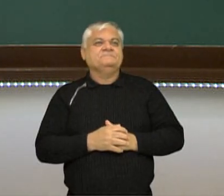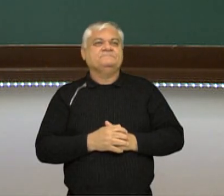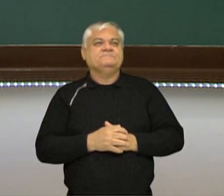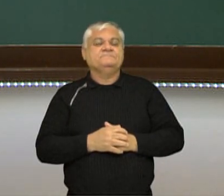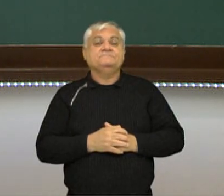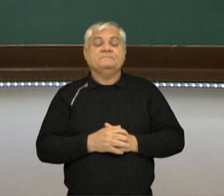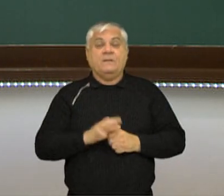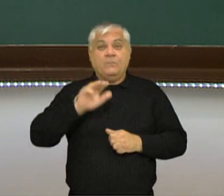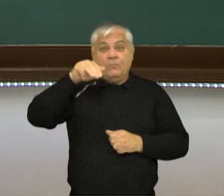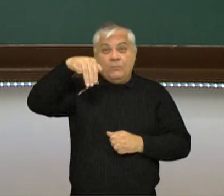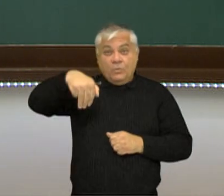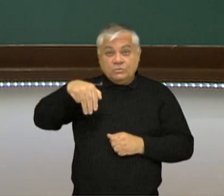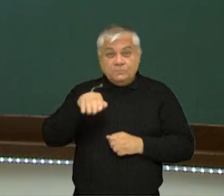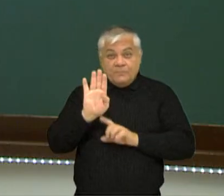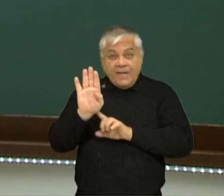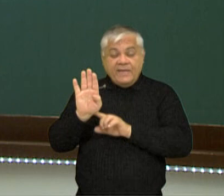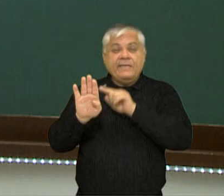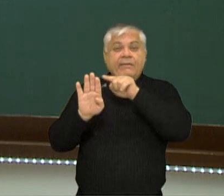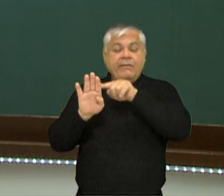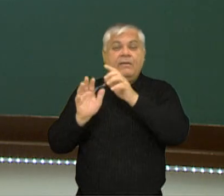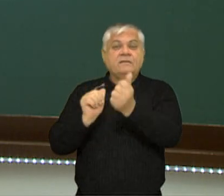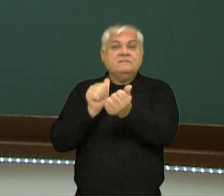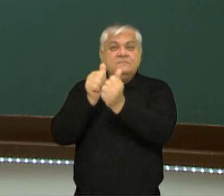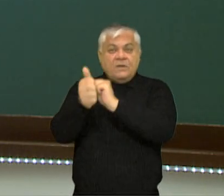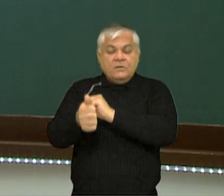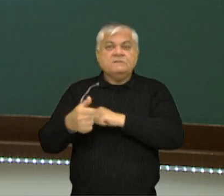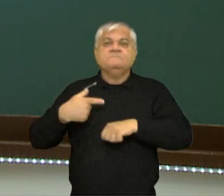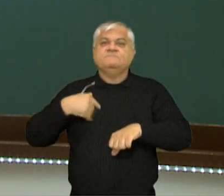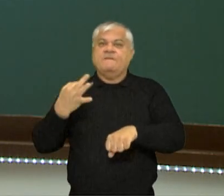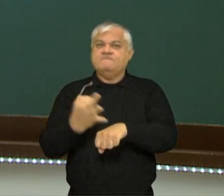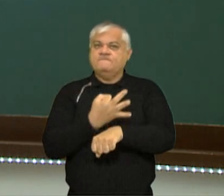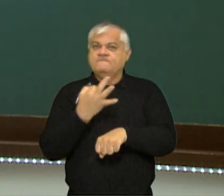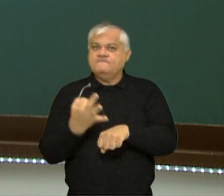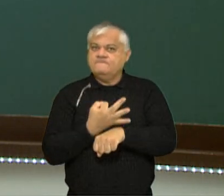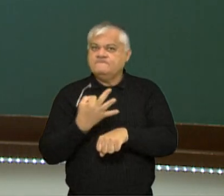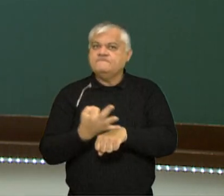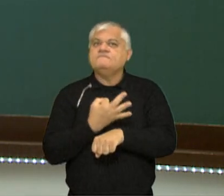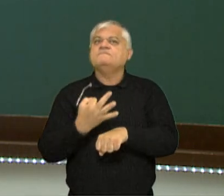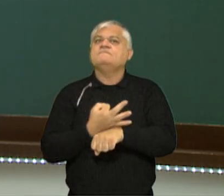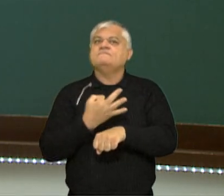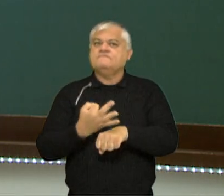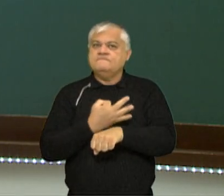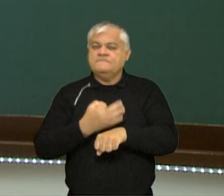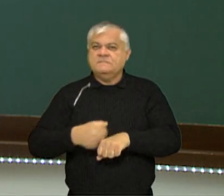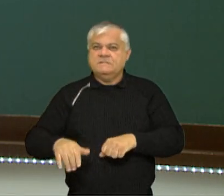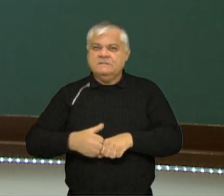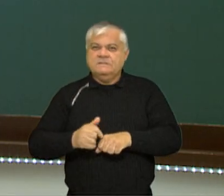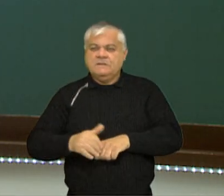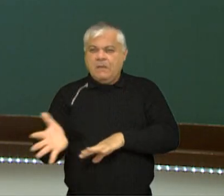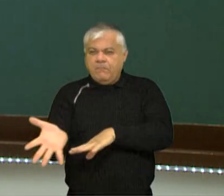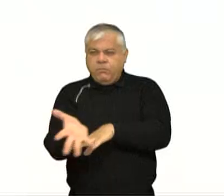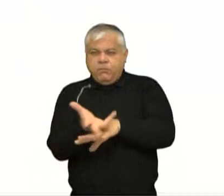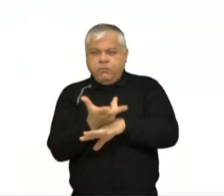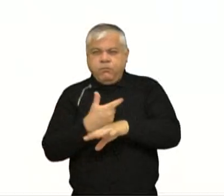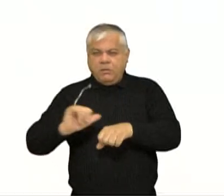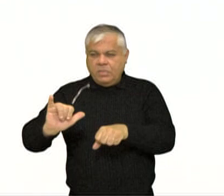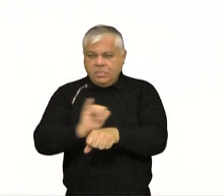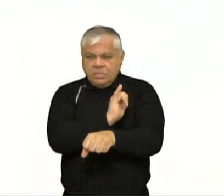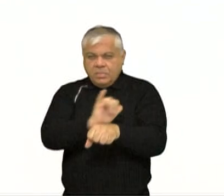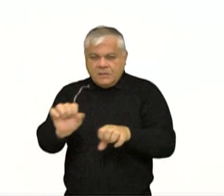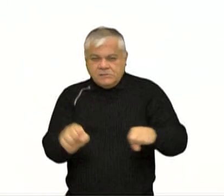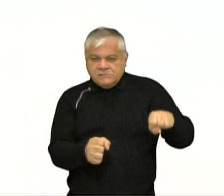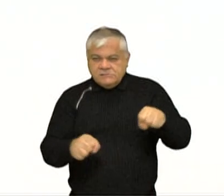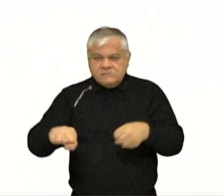Então o mountain bike é um esporte que envolve resistência, destreza na bicicleta, na sua